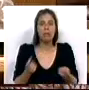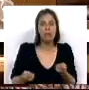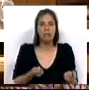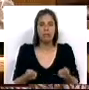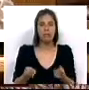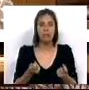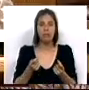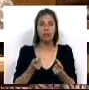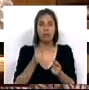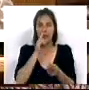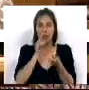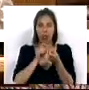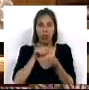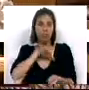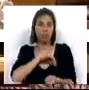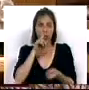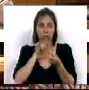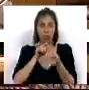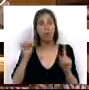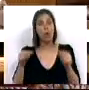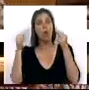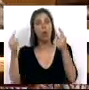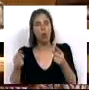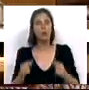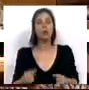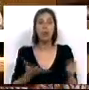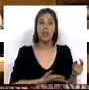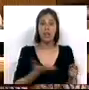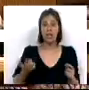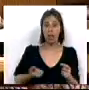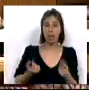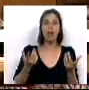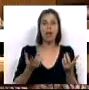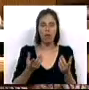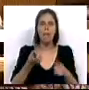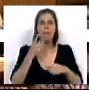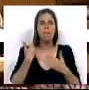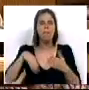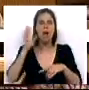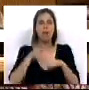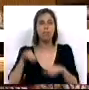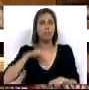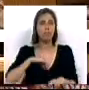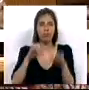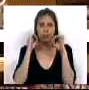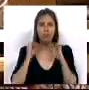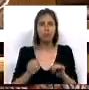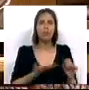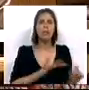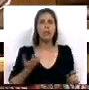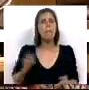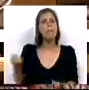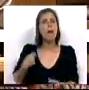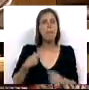gerir o seu magro orçamento. Outros, caindo no desemprego, mais de metade sem receber subsídio de